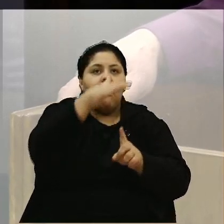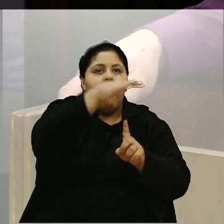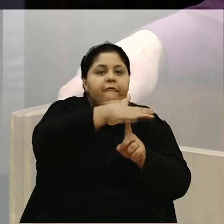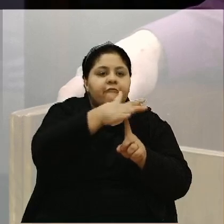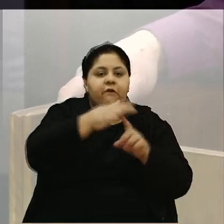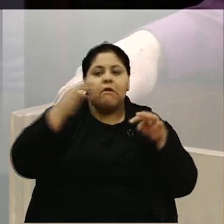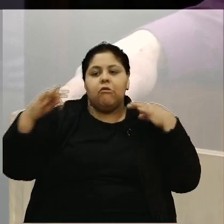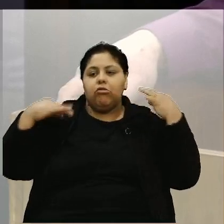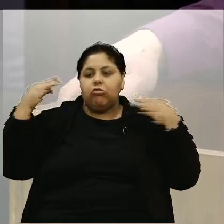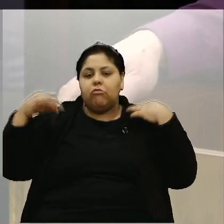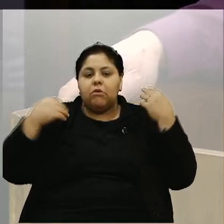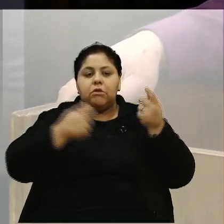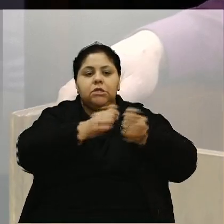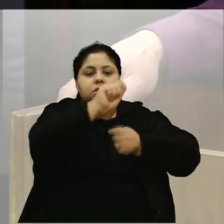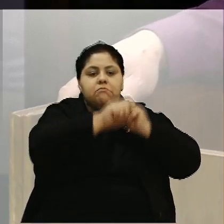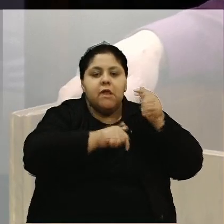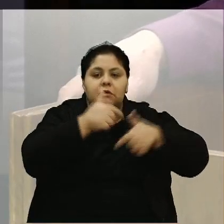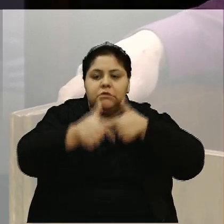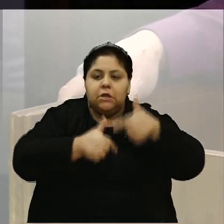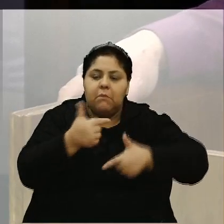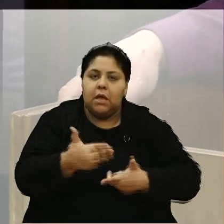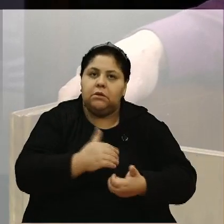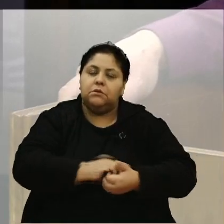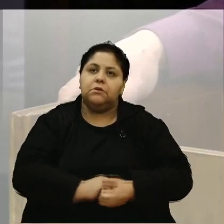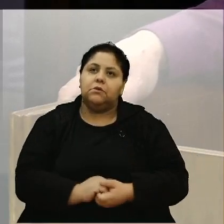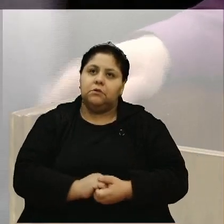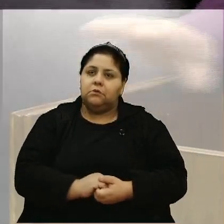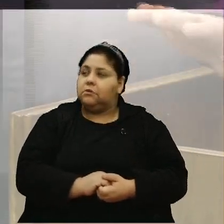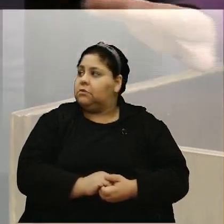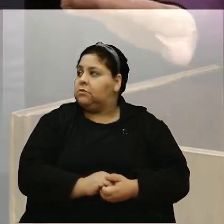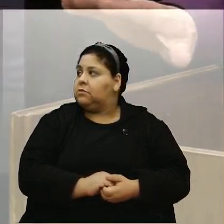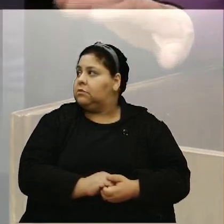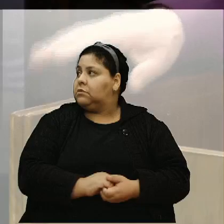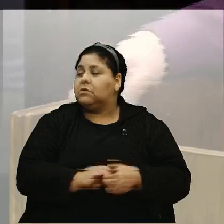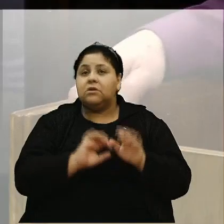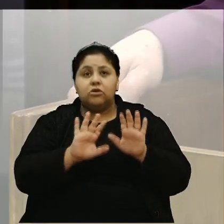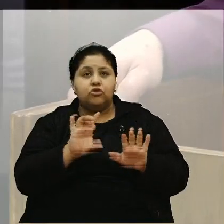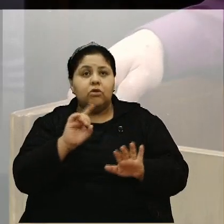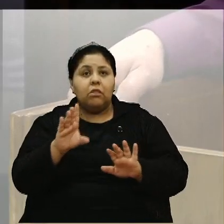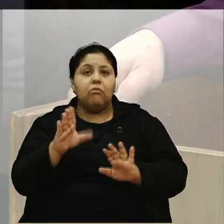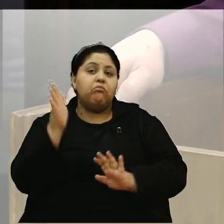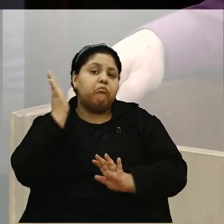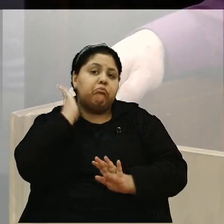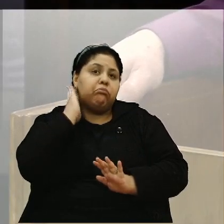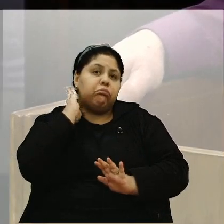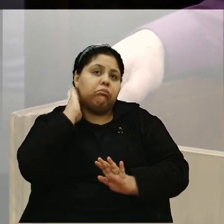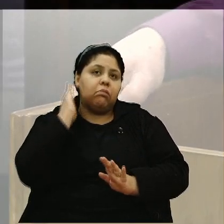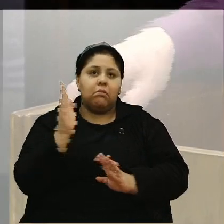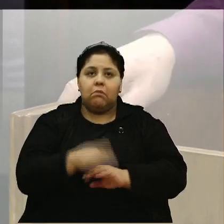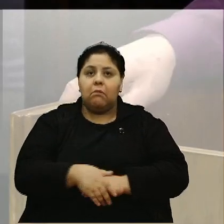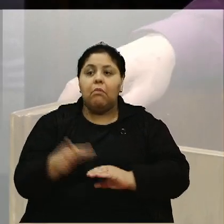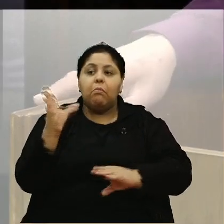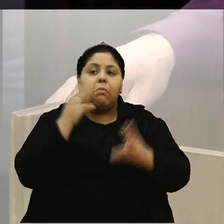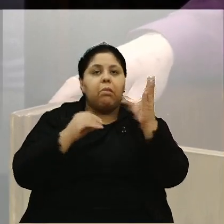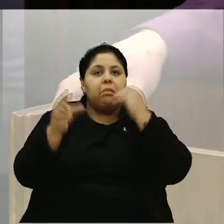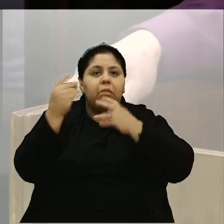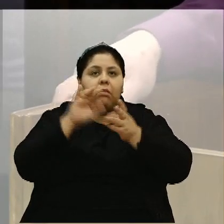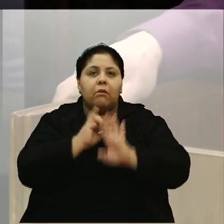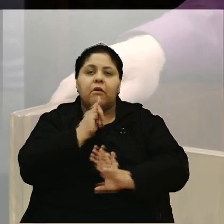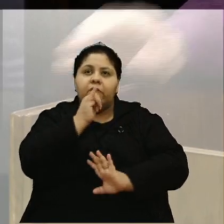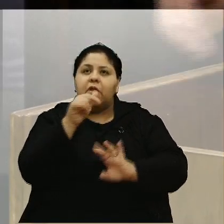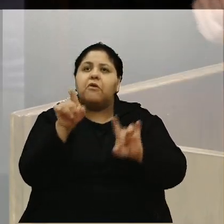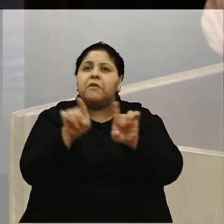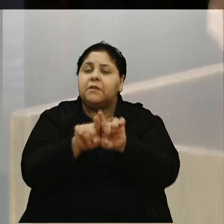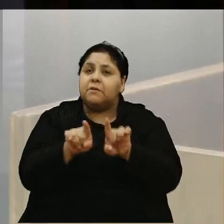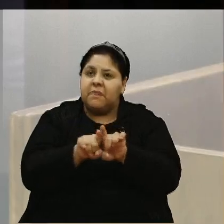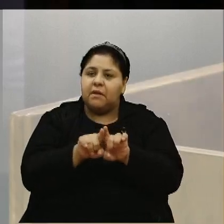turismo, as empresas, o trabalho. Fica só no papo. Ele falou também, o